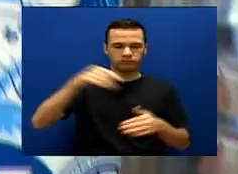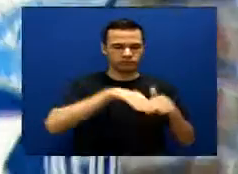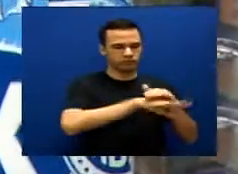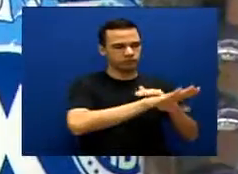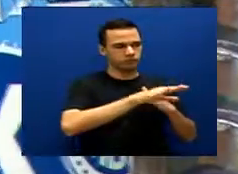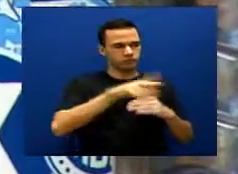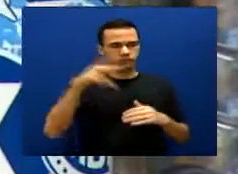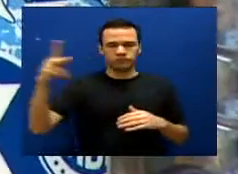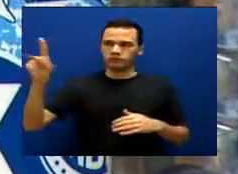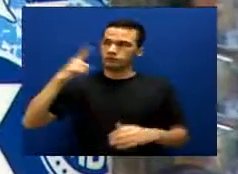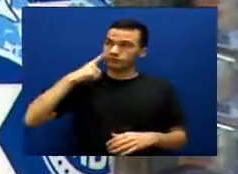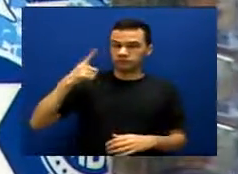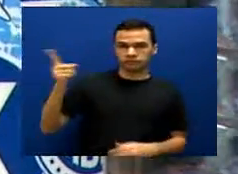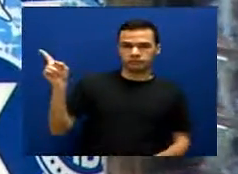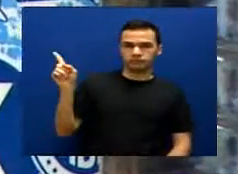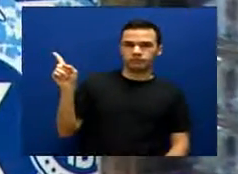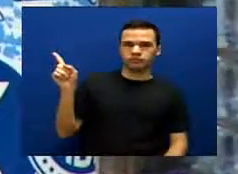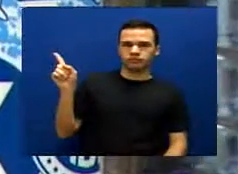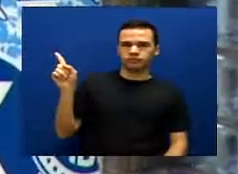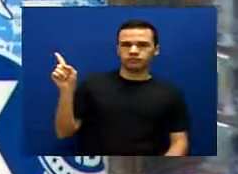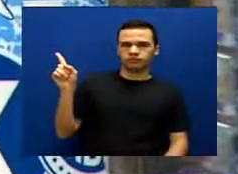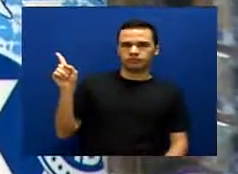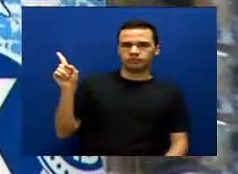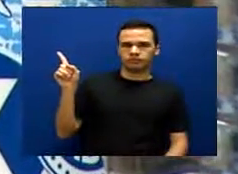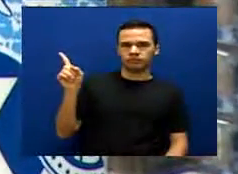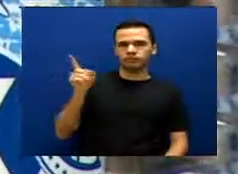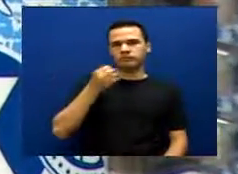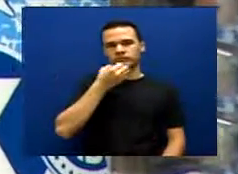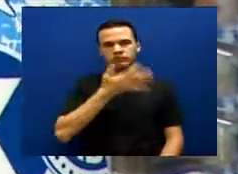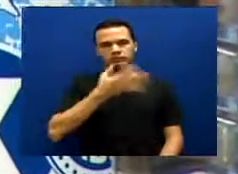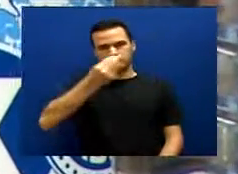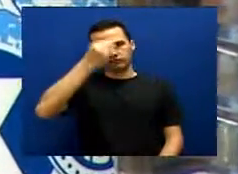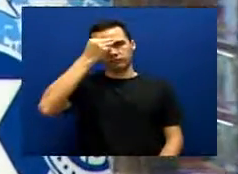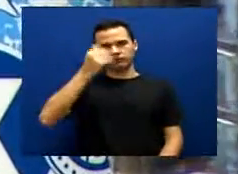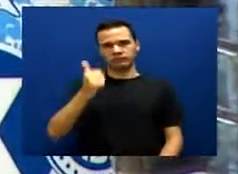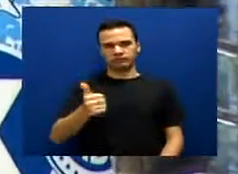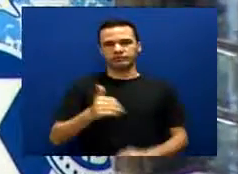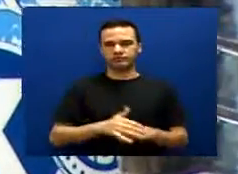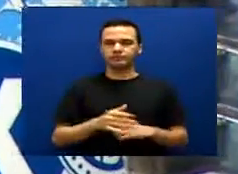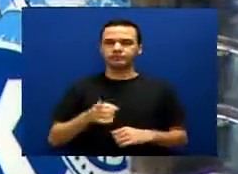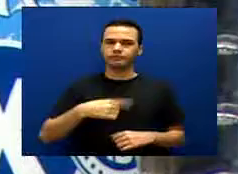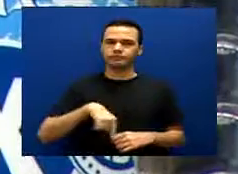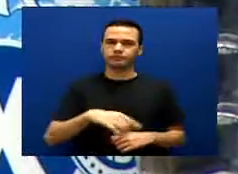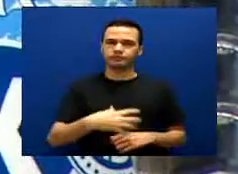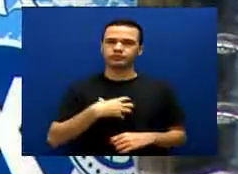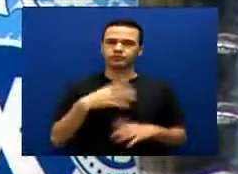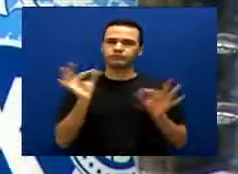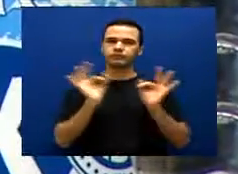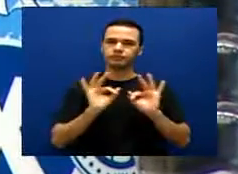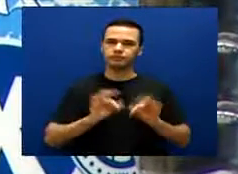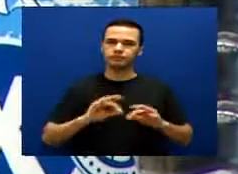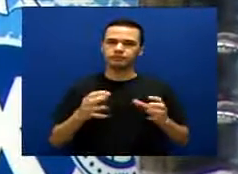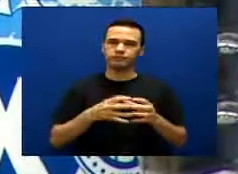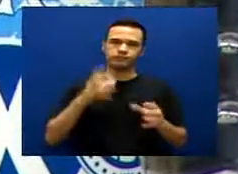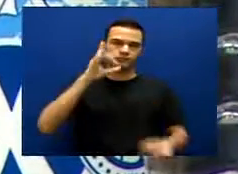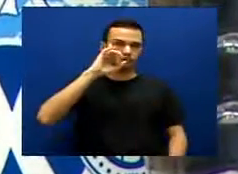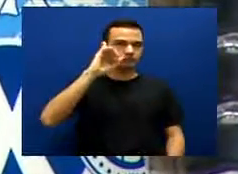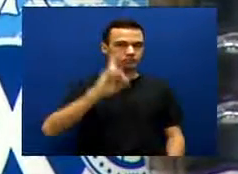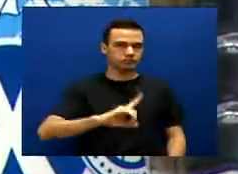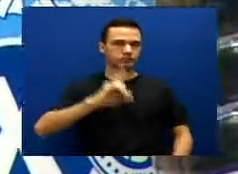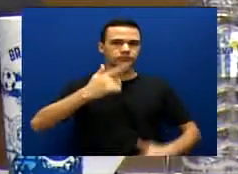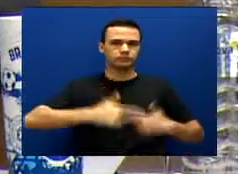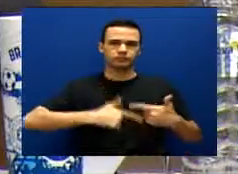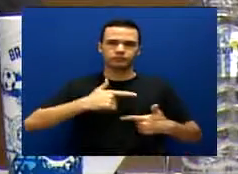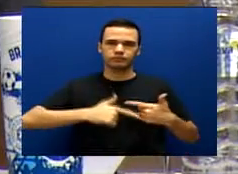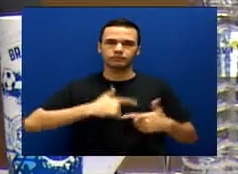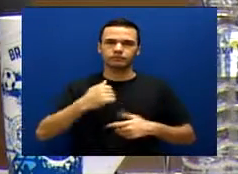seu arquivo como recordação, são momento histórico do clube, tá? Então, a gente fica feliz, toda essa diretoria que tem feito um trabalho nesses